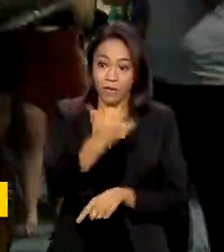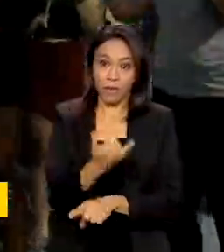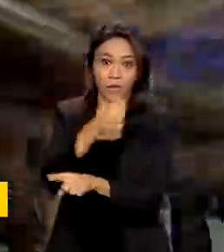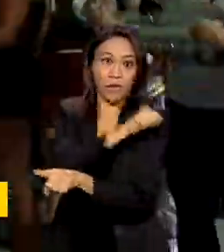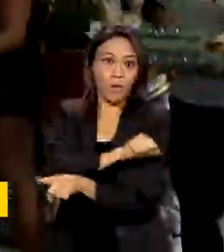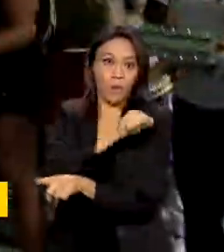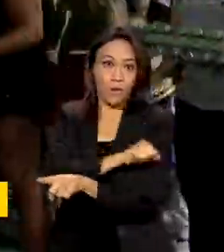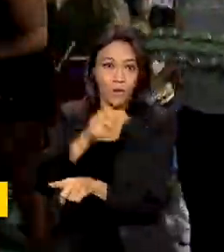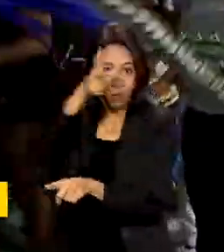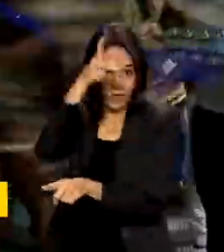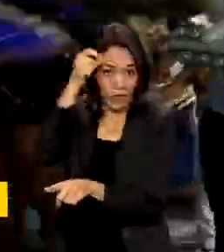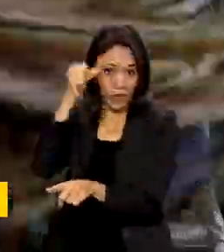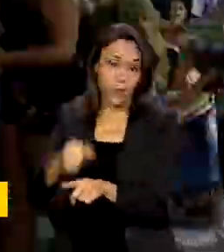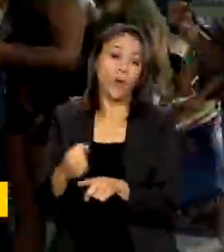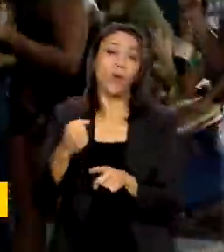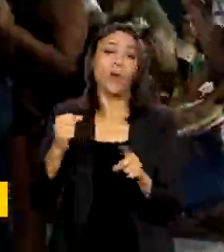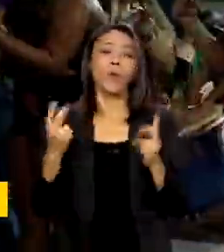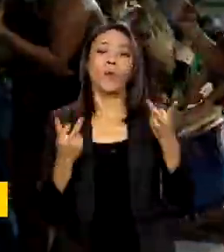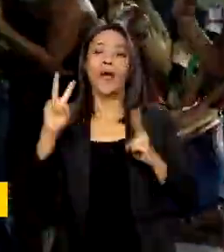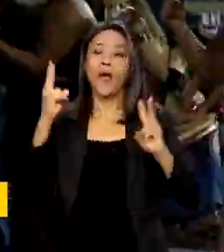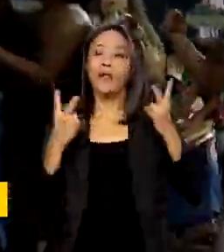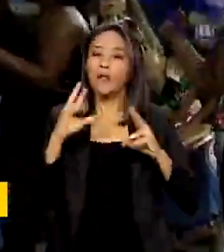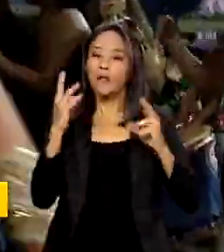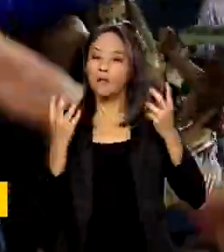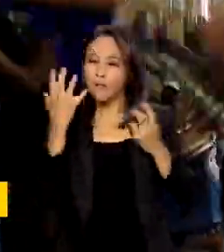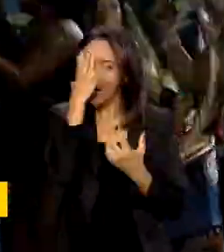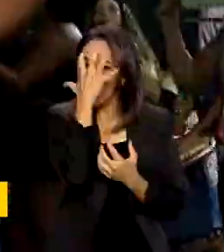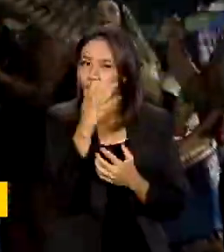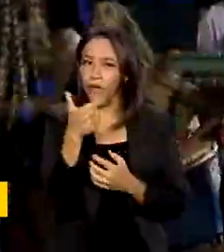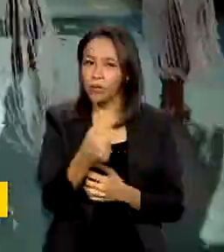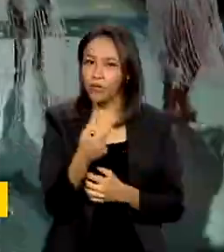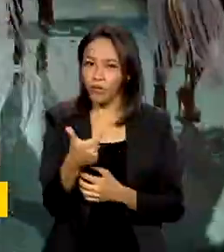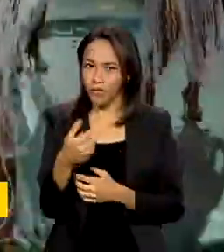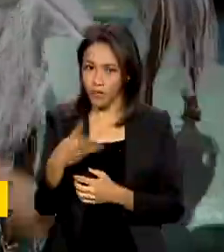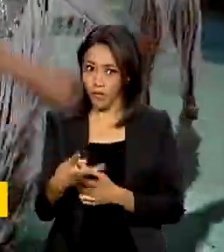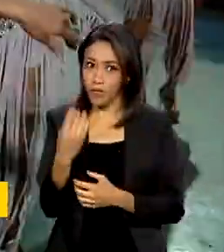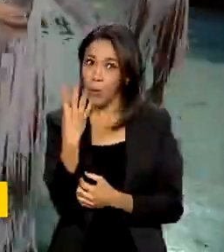carnaval de 2023 mobilizou cerca de 4 bilhões e meio de reais.